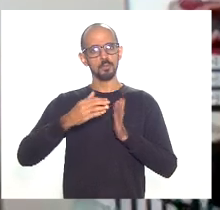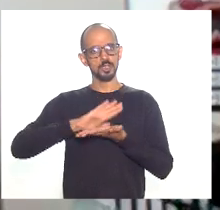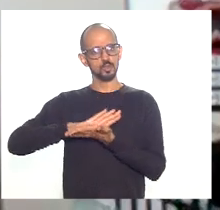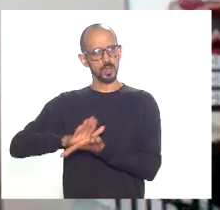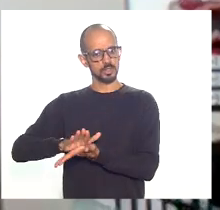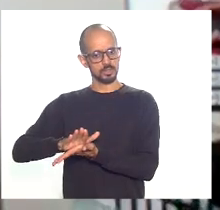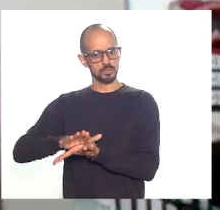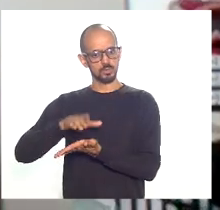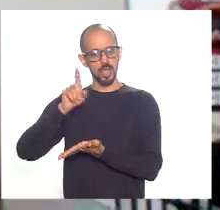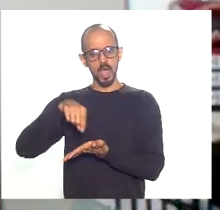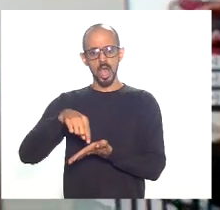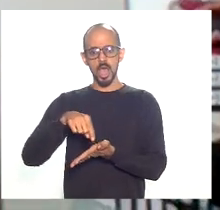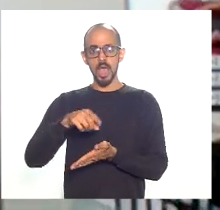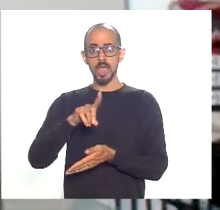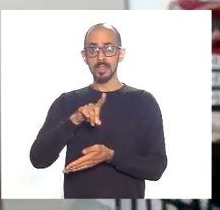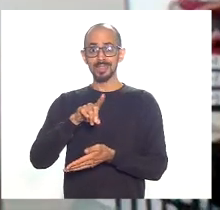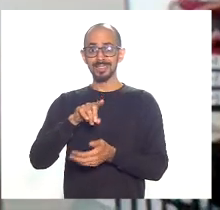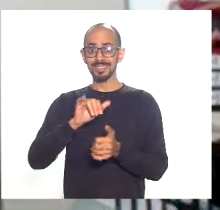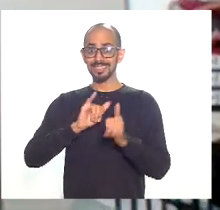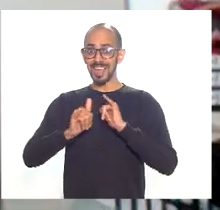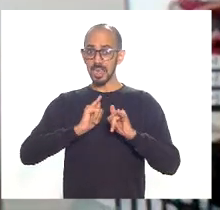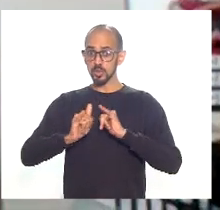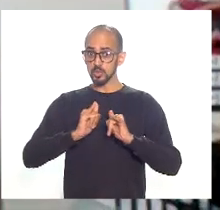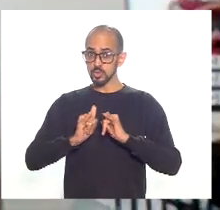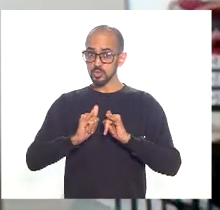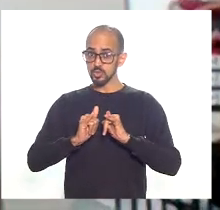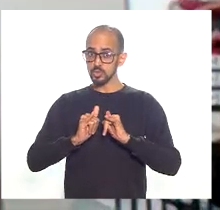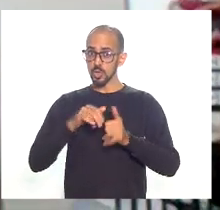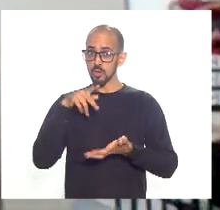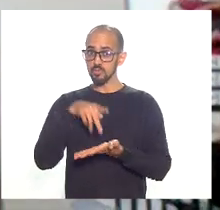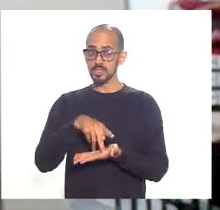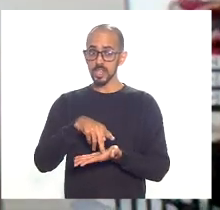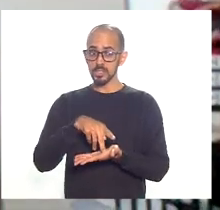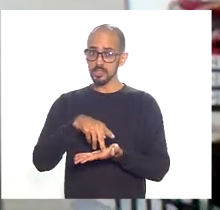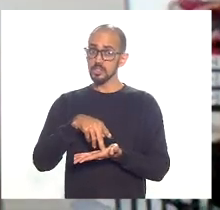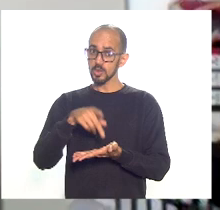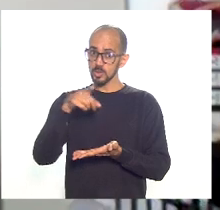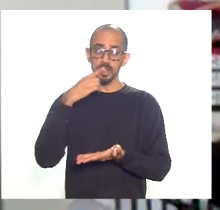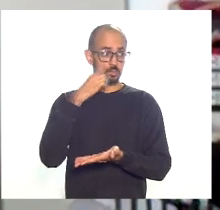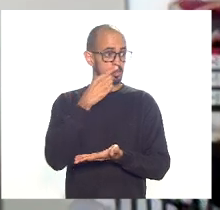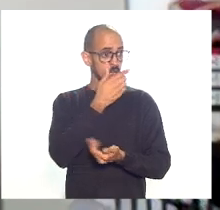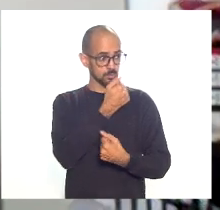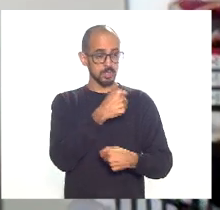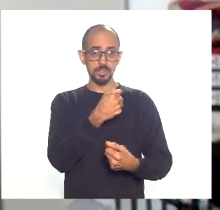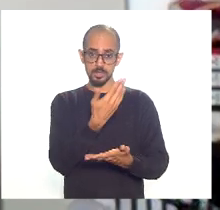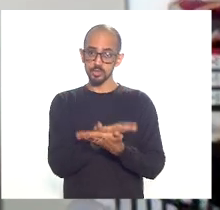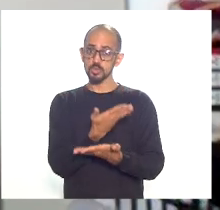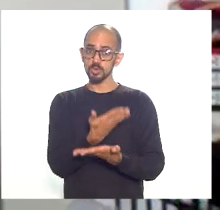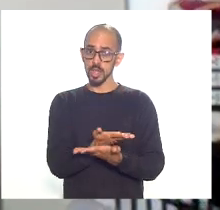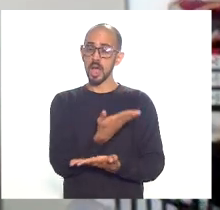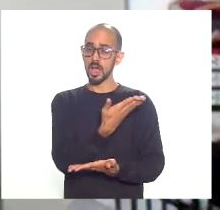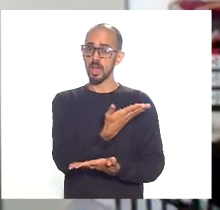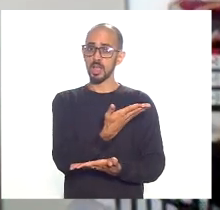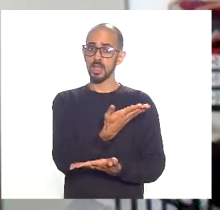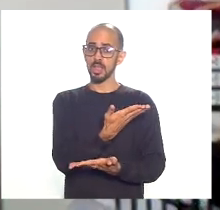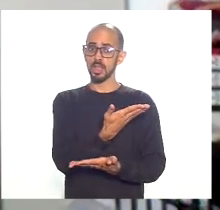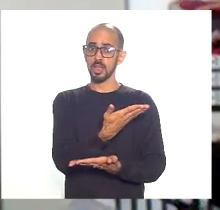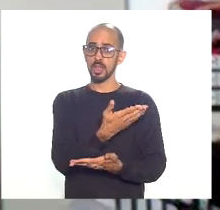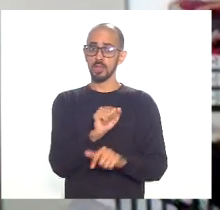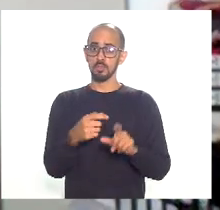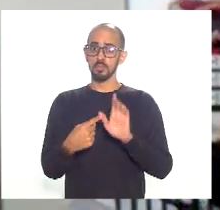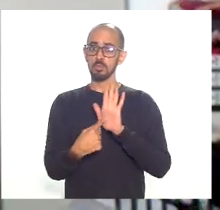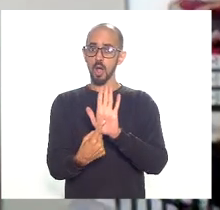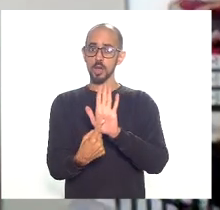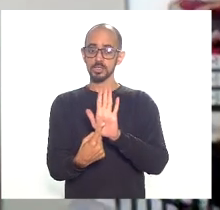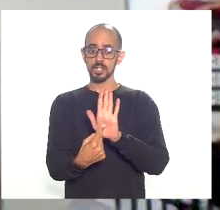dados oficiais. O deputado deveria estudar. É evidente que a gente tem na nossa sociedade estudos que mostram que a morte de